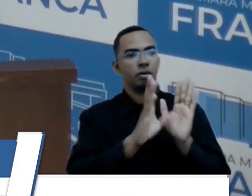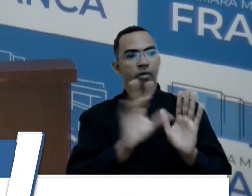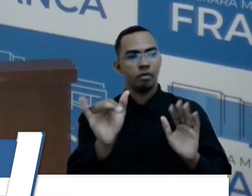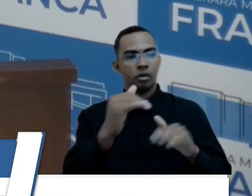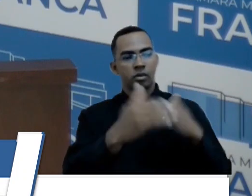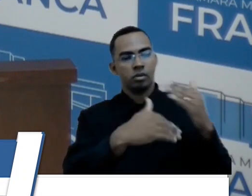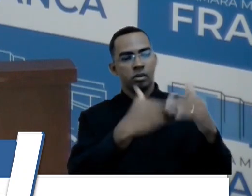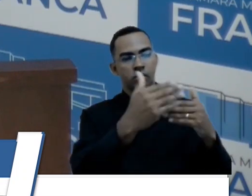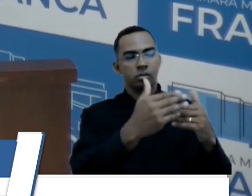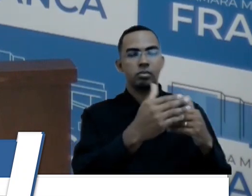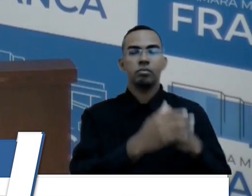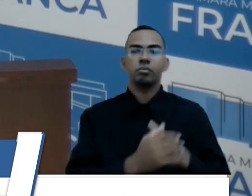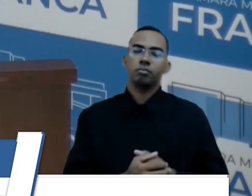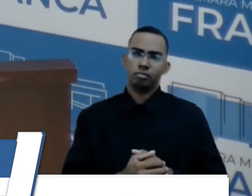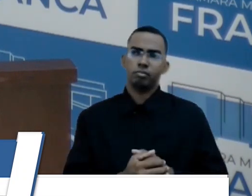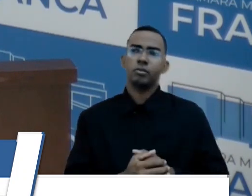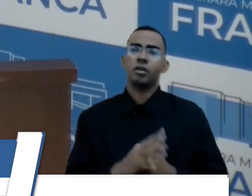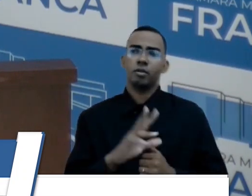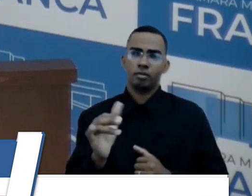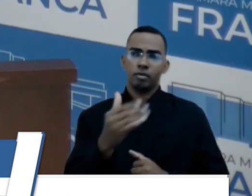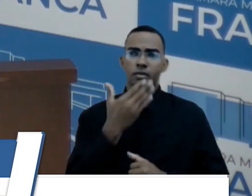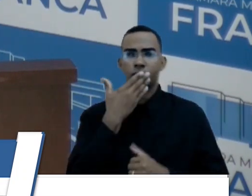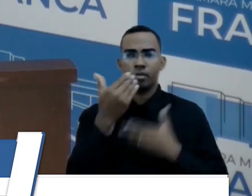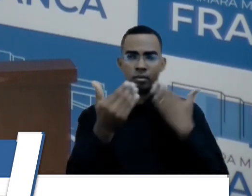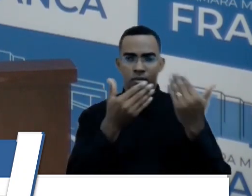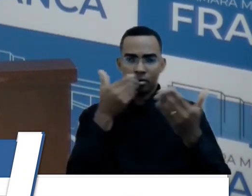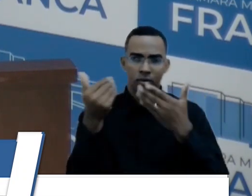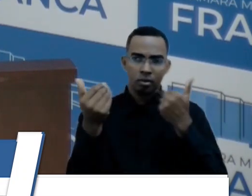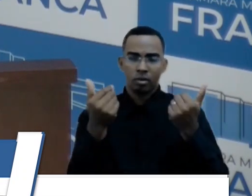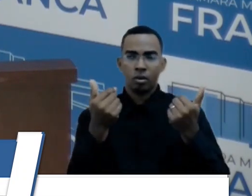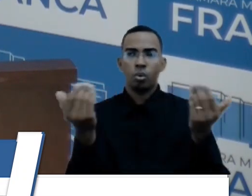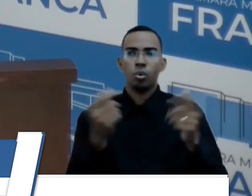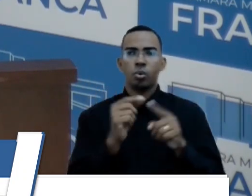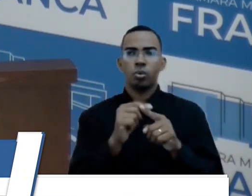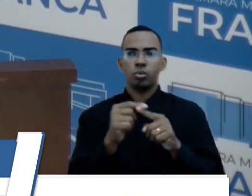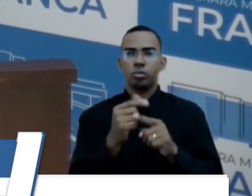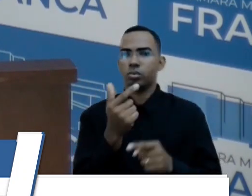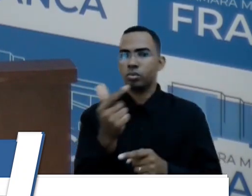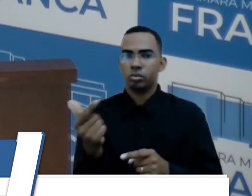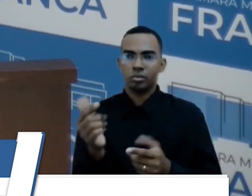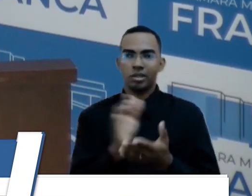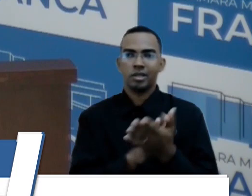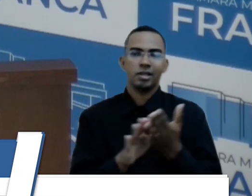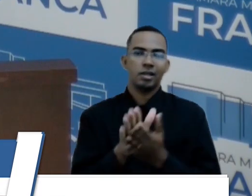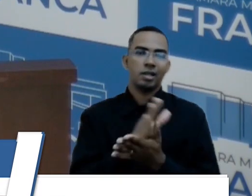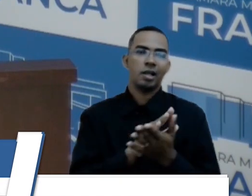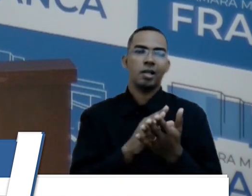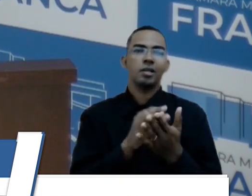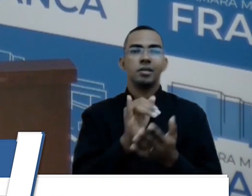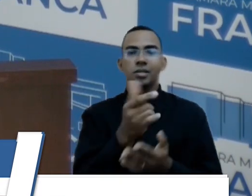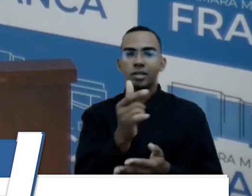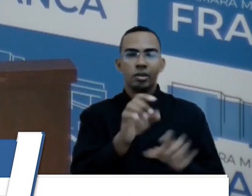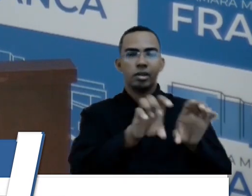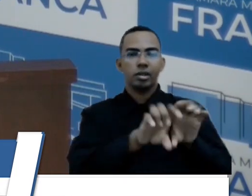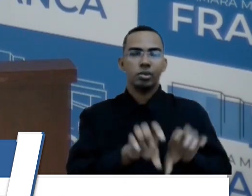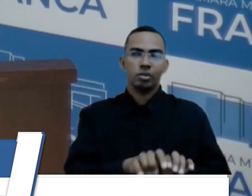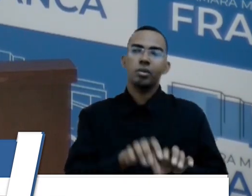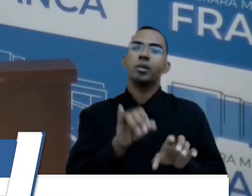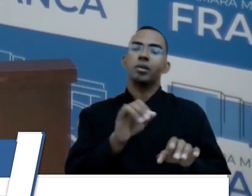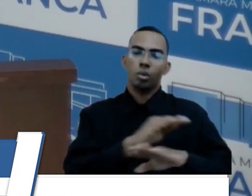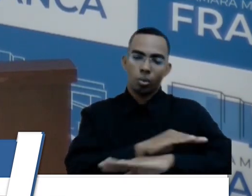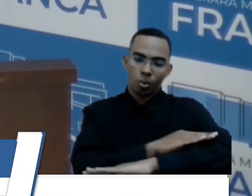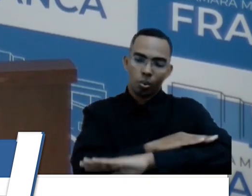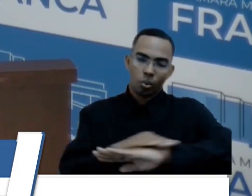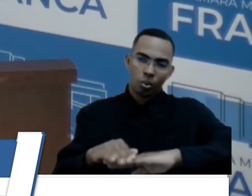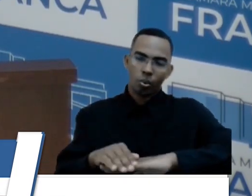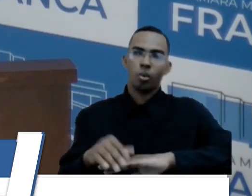evoluindo e vai melhorando. Hoje, um bairro não sai sem nenhuma infraestrutura para venda, ele já sai com asfalto, com rede de